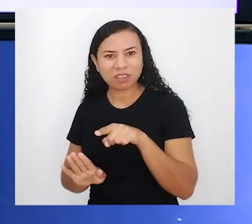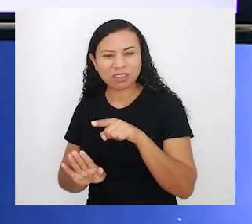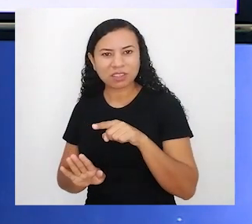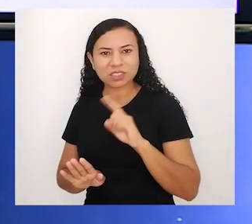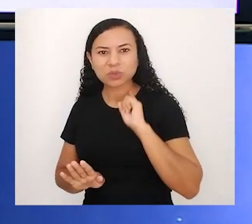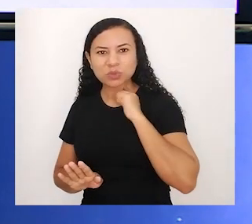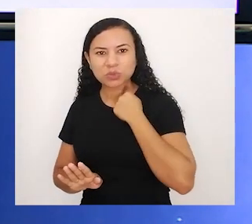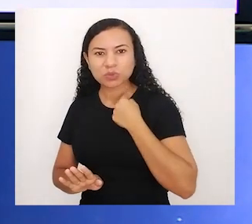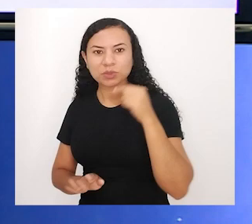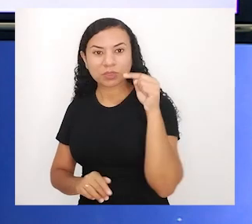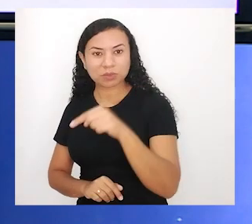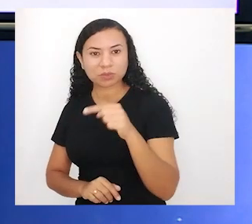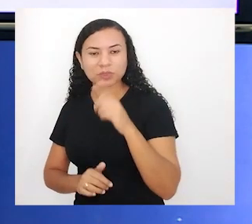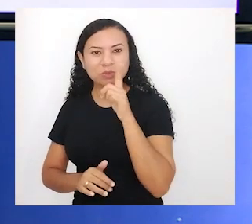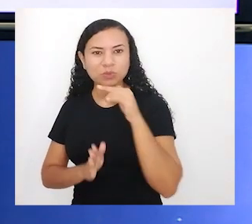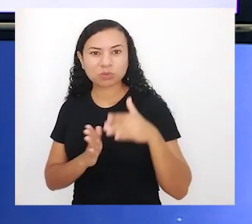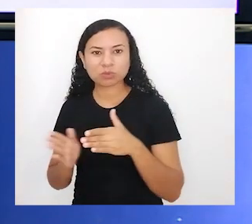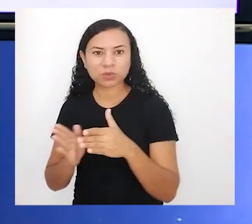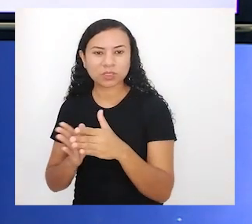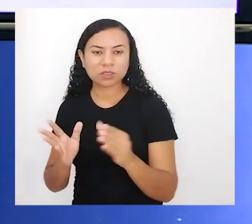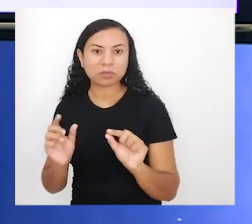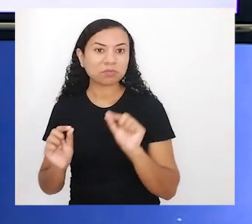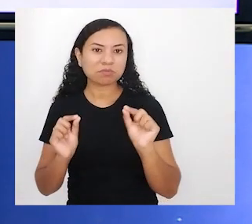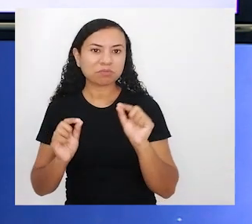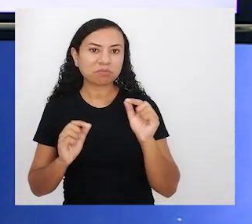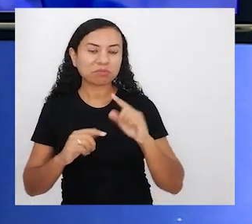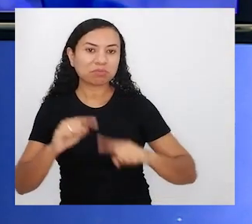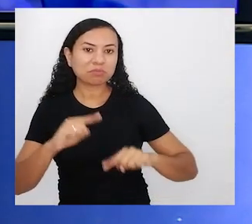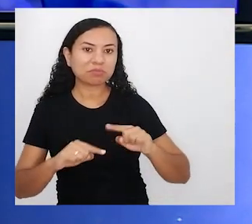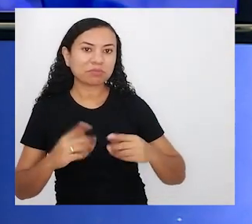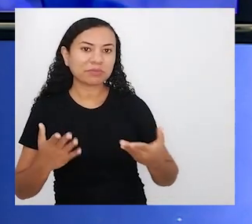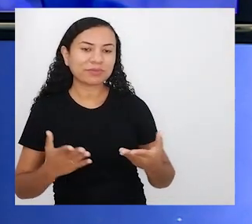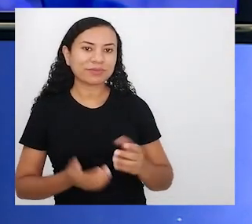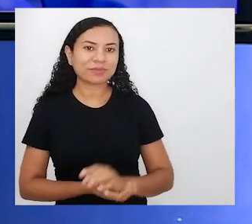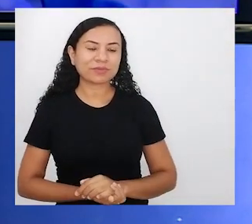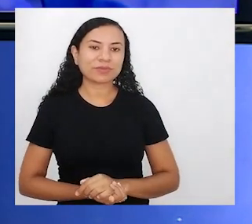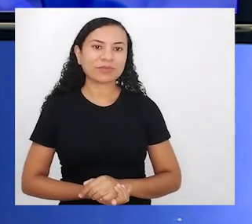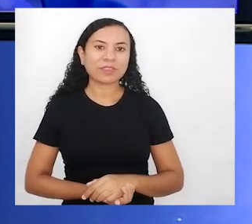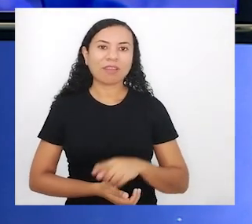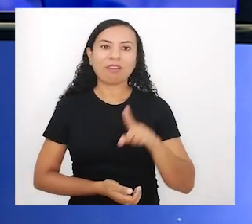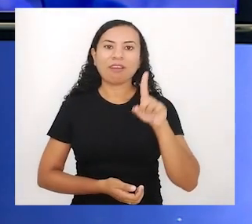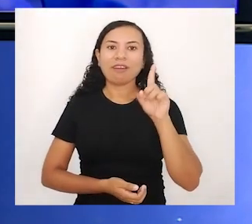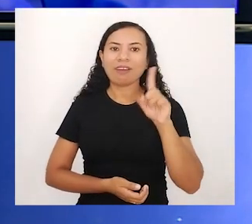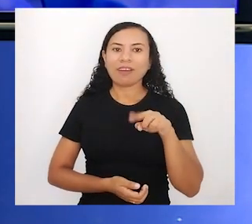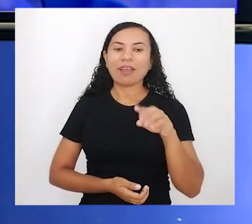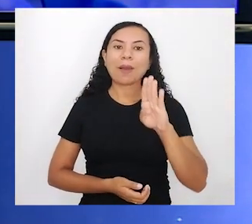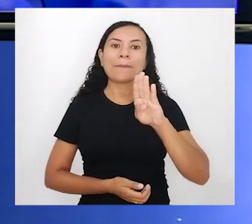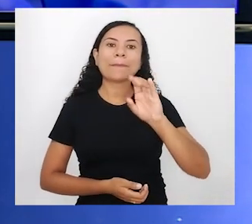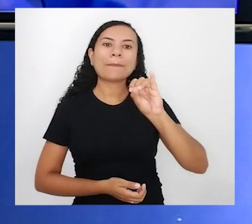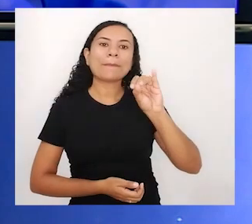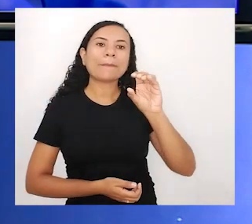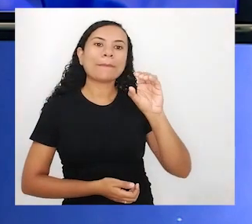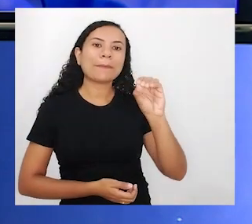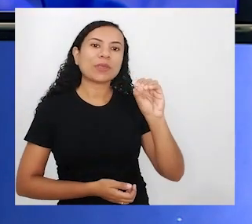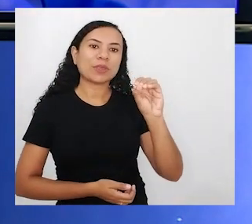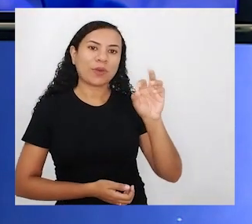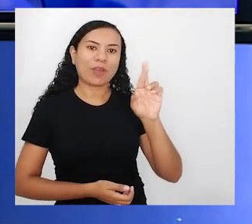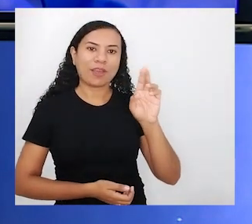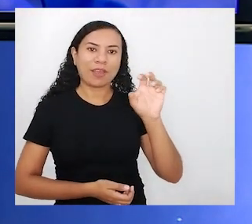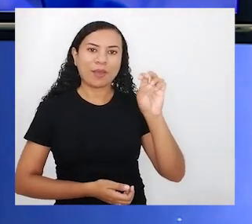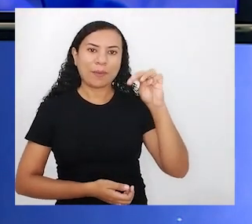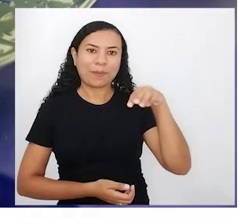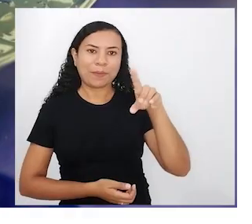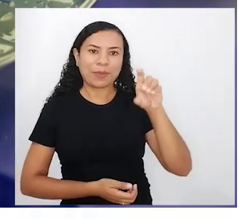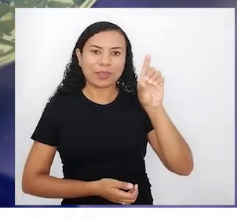está ali contaminando os rios? Que tipo de técnica que é essa? Resolução é a biorremediação, que é um processo que